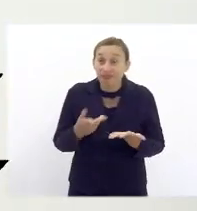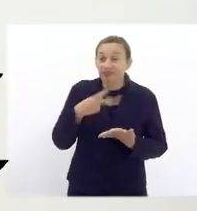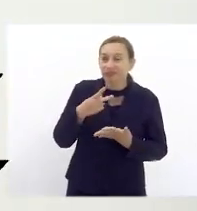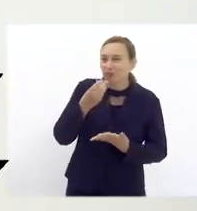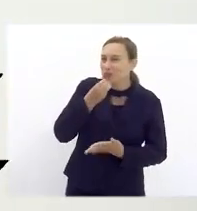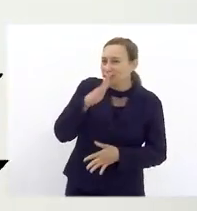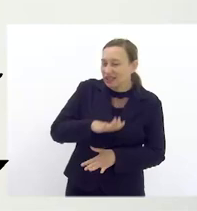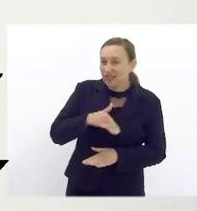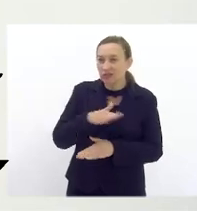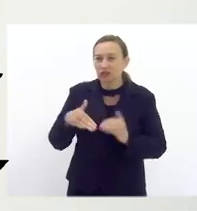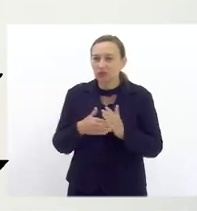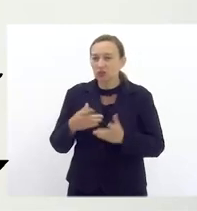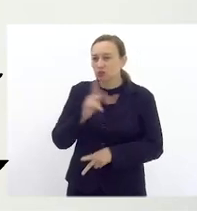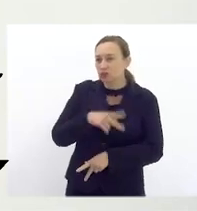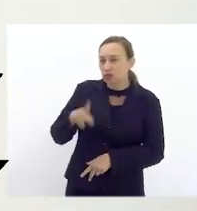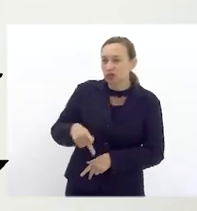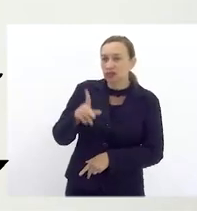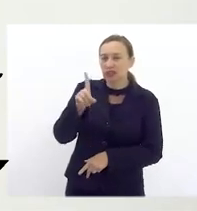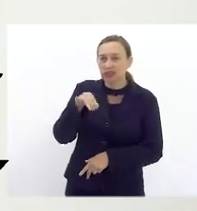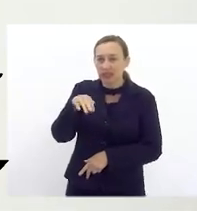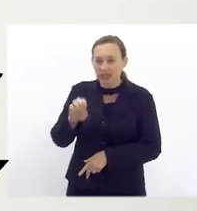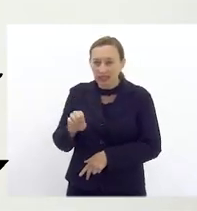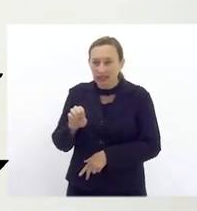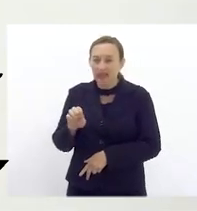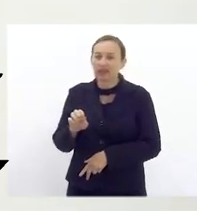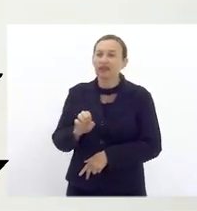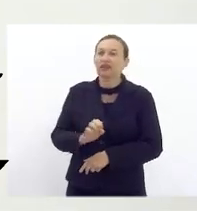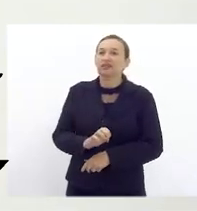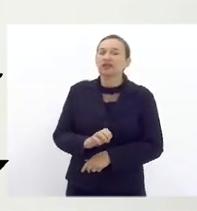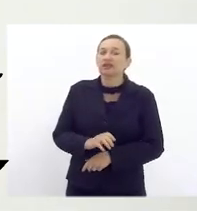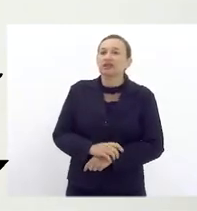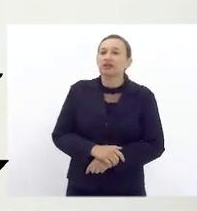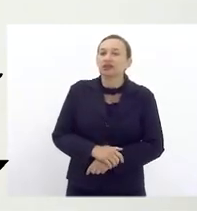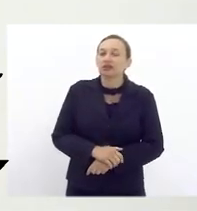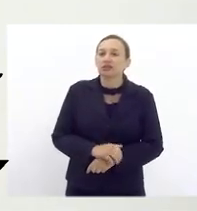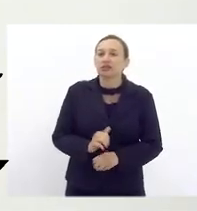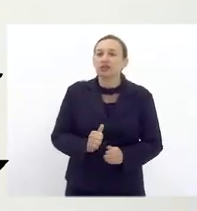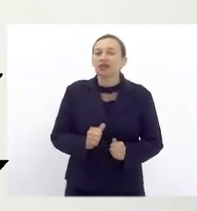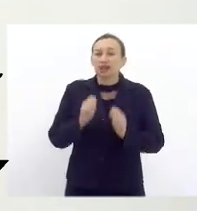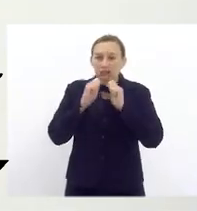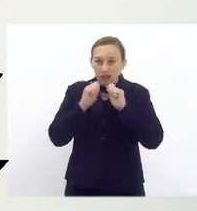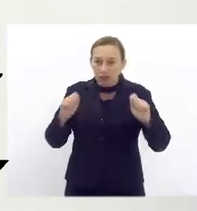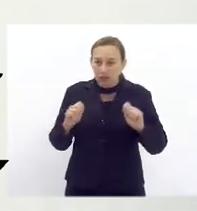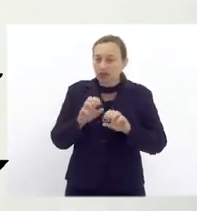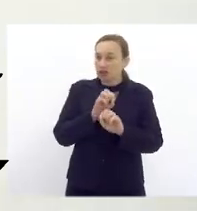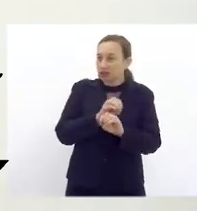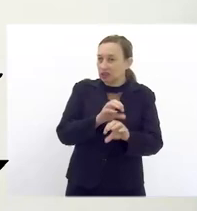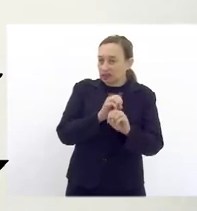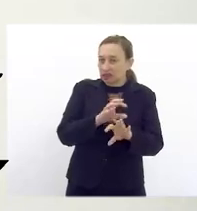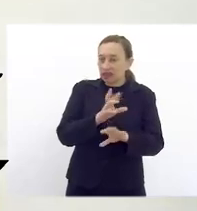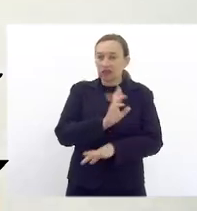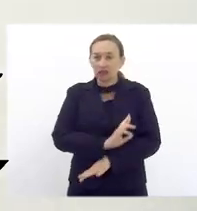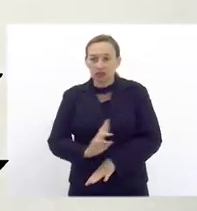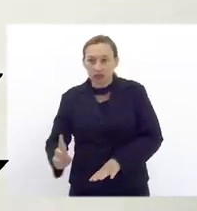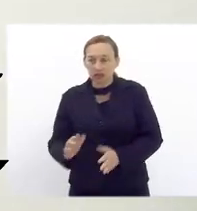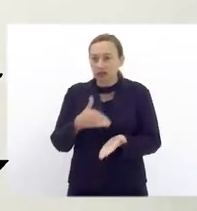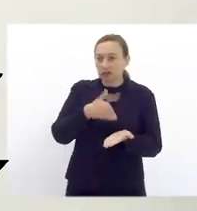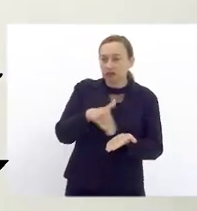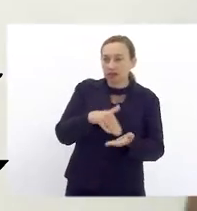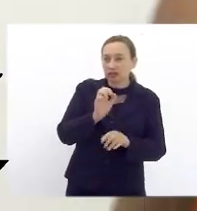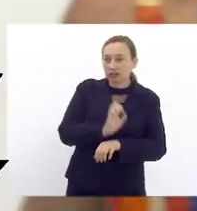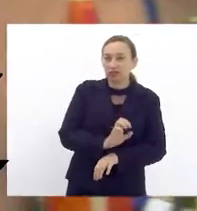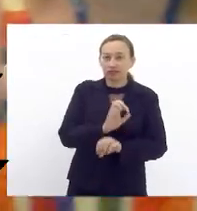Boa tarde a todos eu sou professora Daniela Vasques Estou à frente da assessoria de ensino religioso da Secretaria de Estado de